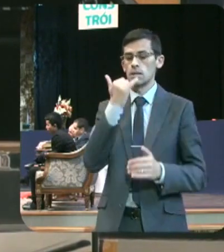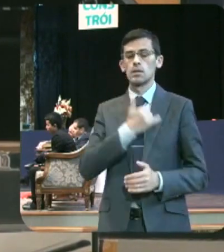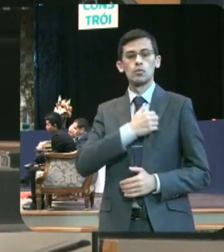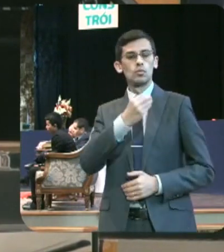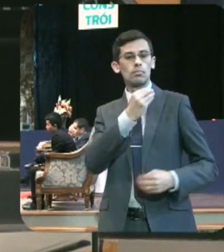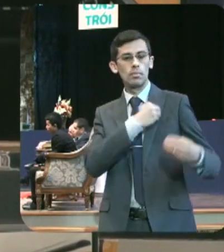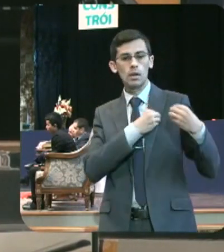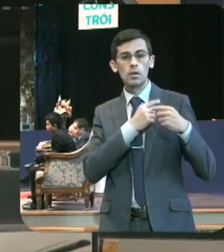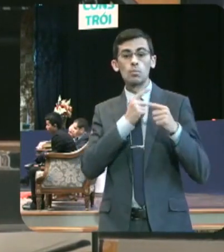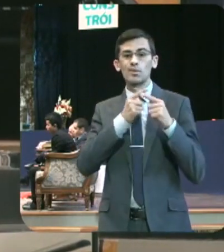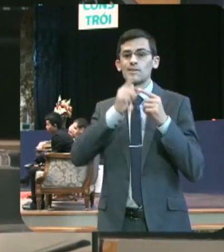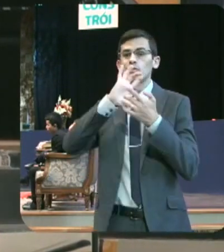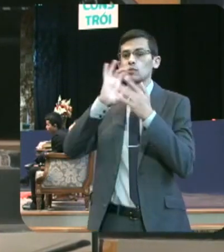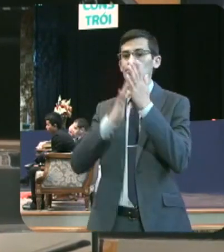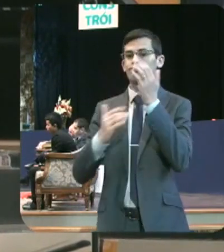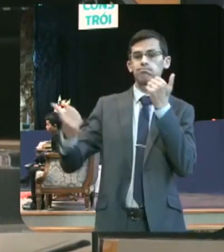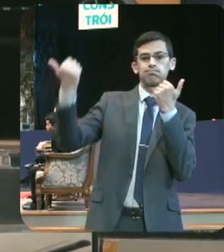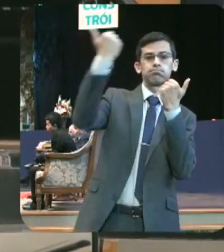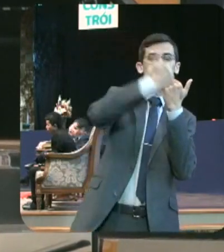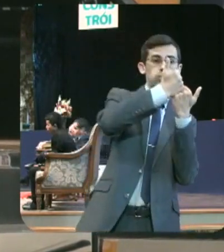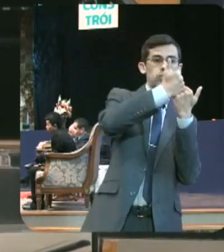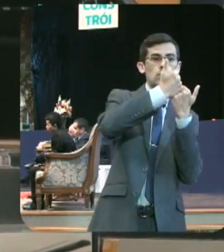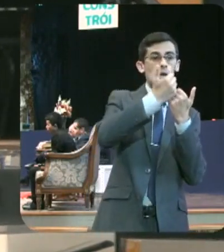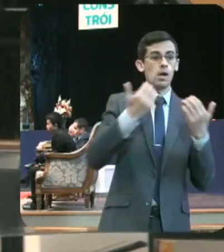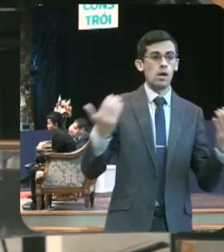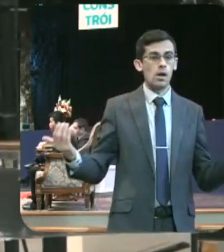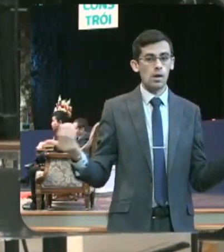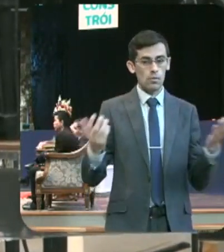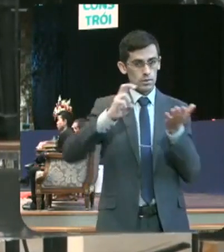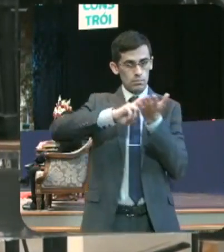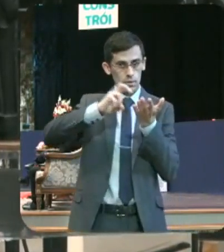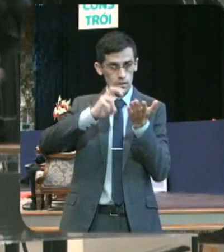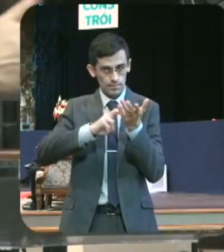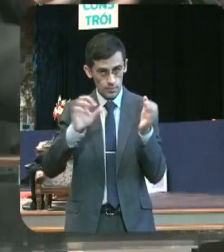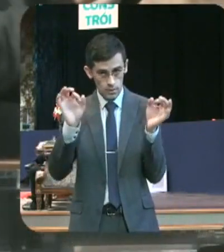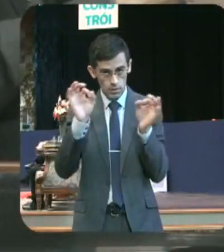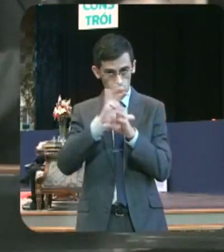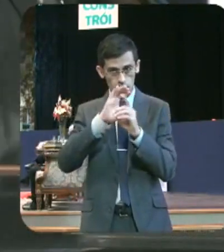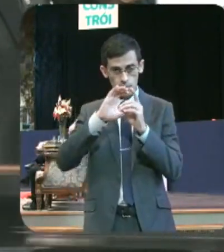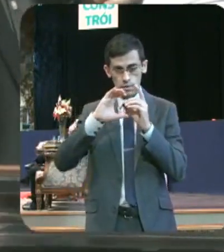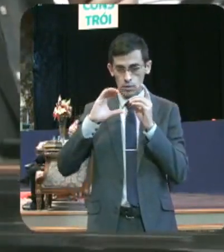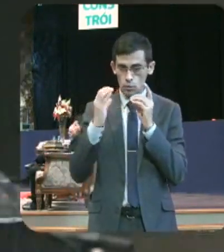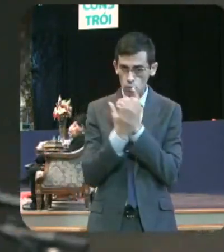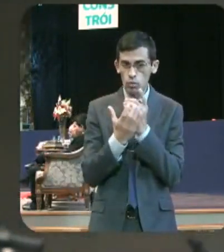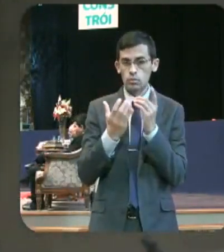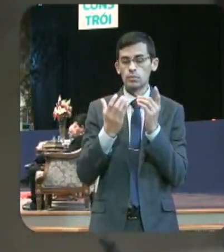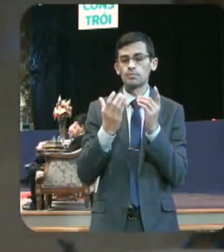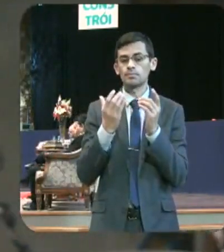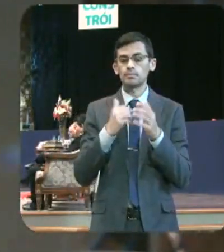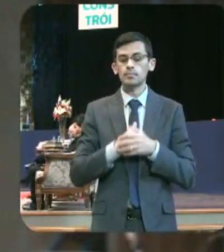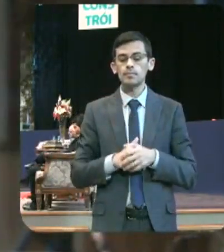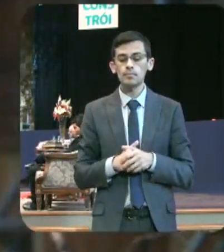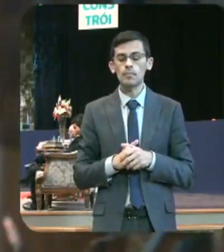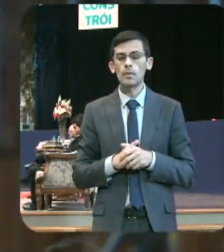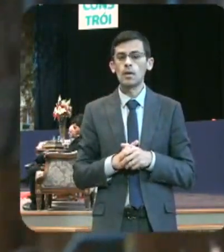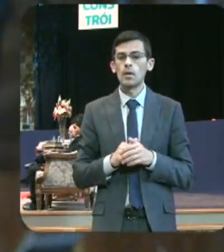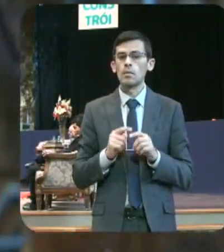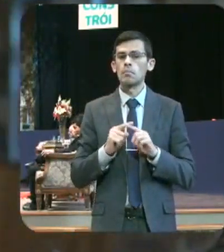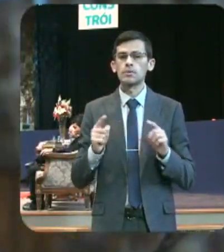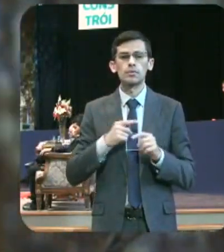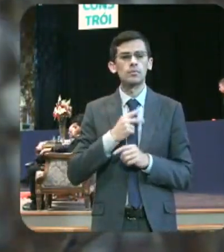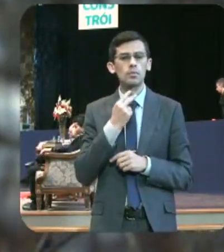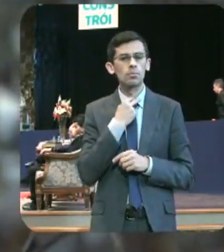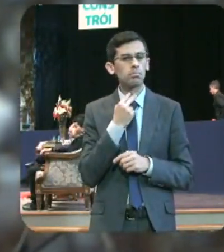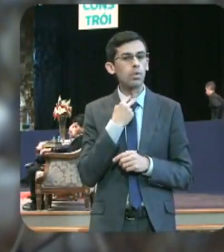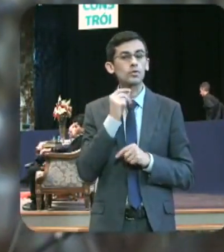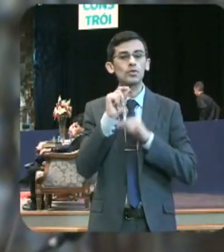Ele pagou o preço. Nessa manhã eu queria terminar esse culto, já me excedi até no horário, mas eu não posso